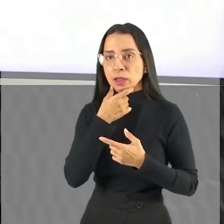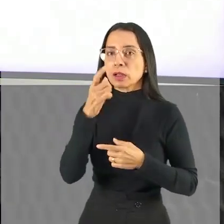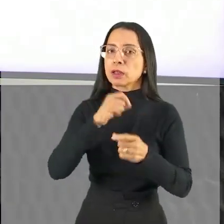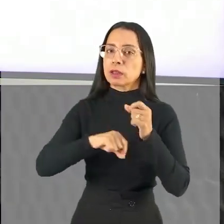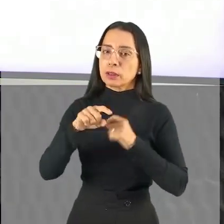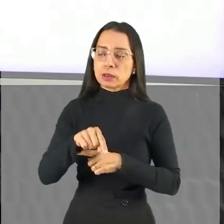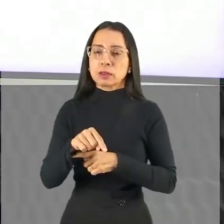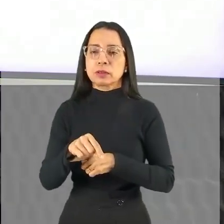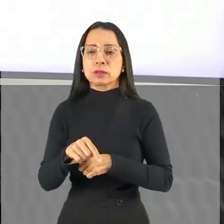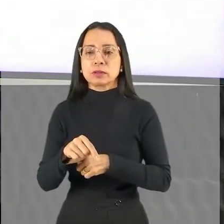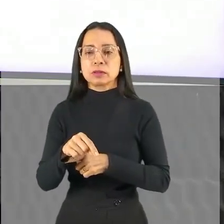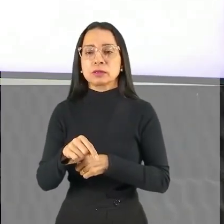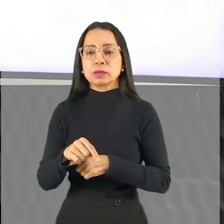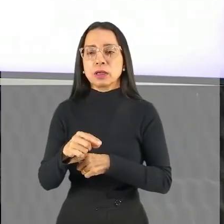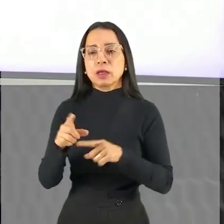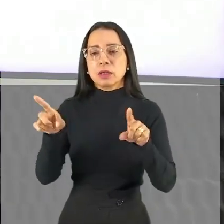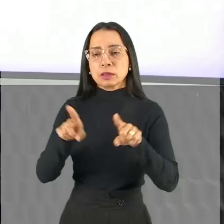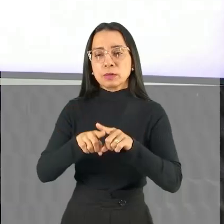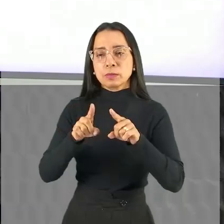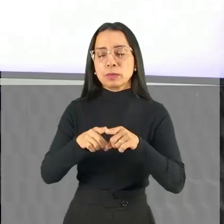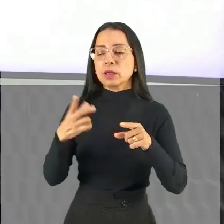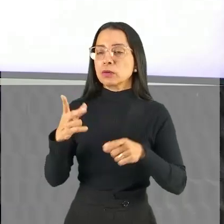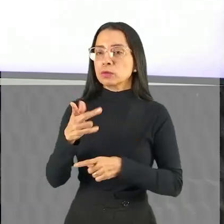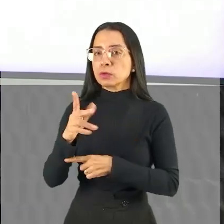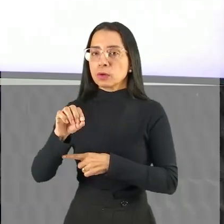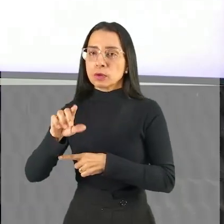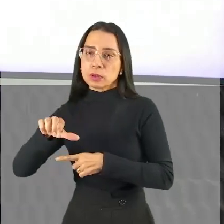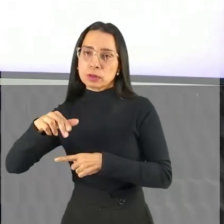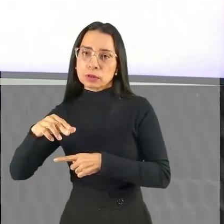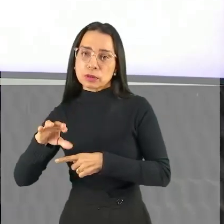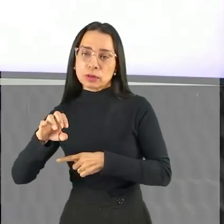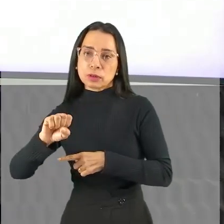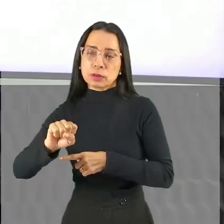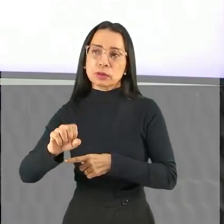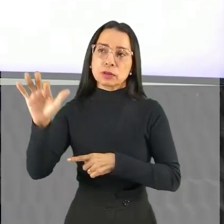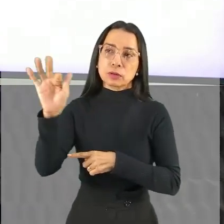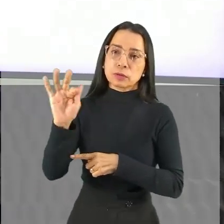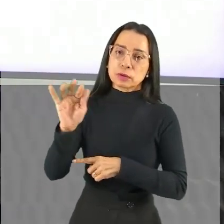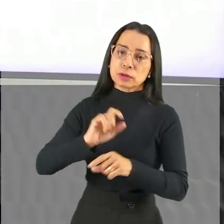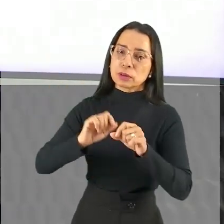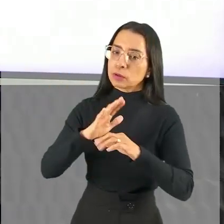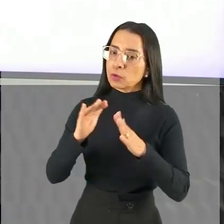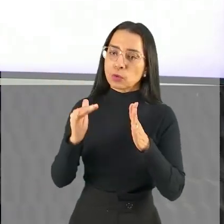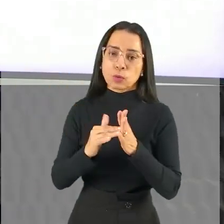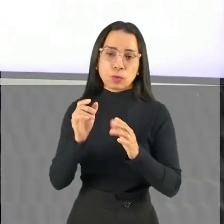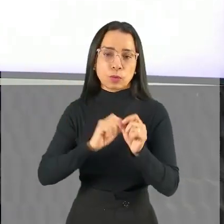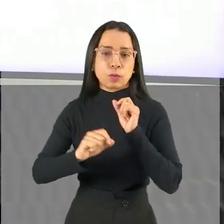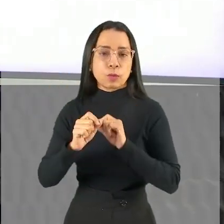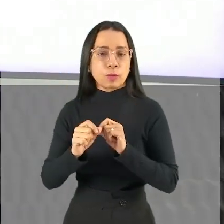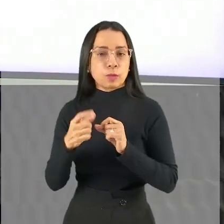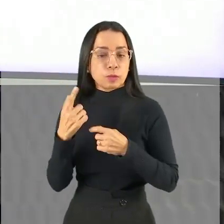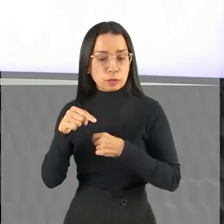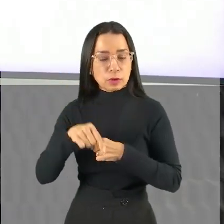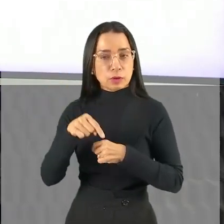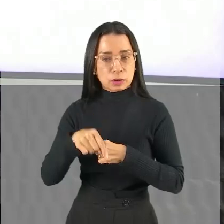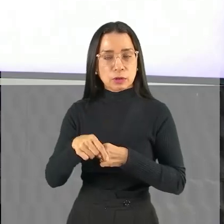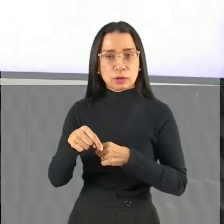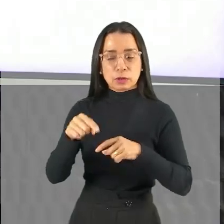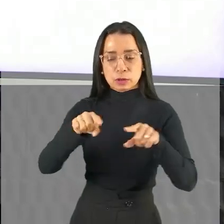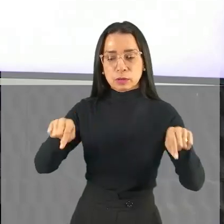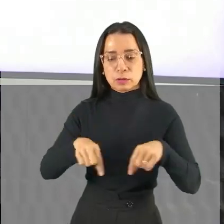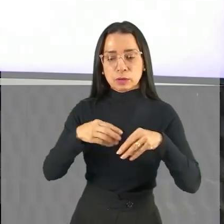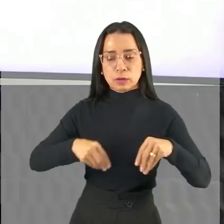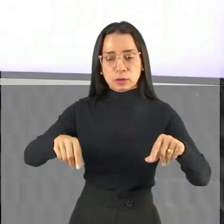por aqui, holandeses também, franceses, estava todo mundo aqui nesse território. Território vasto, até porque nós estamos falando, gente,